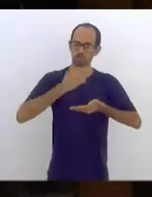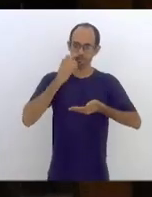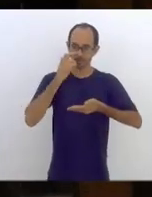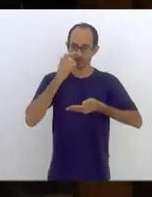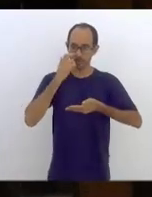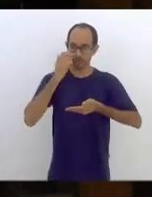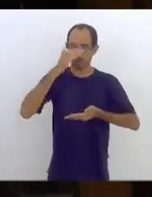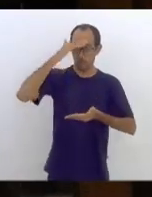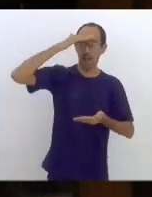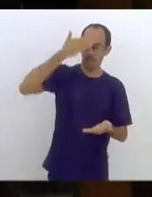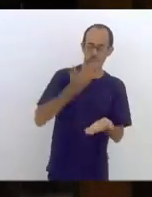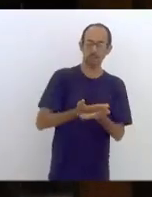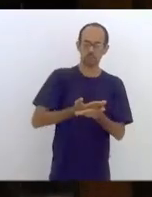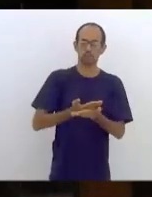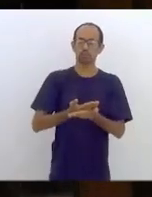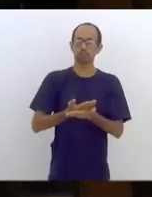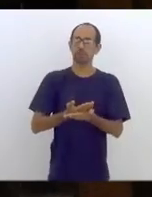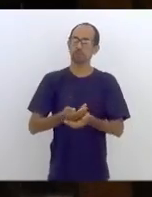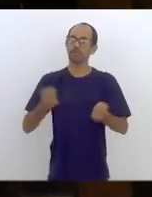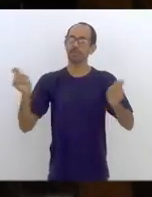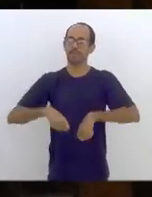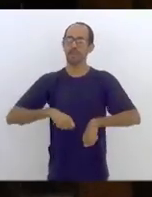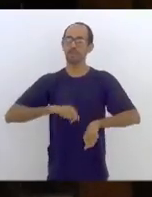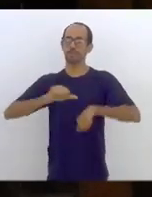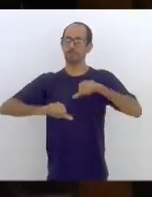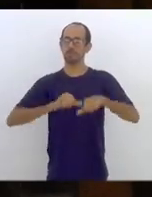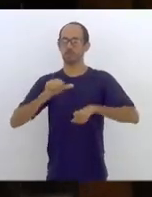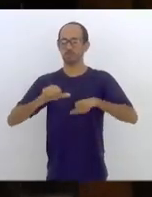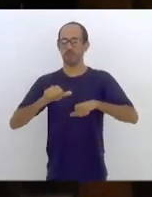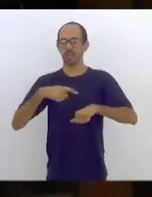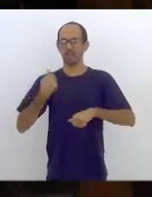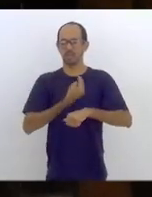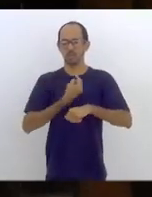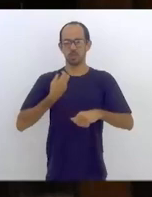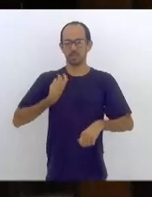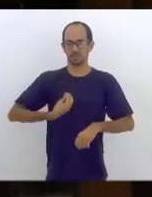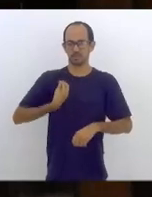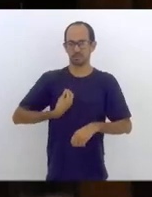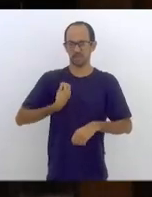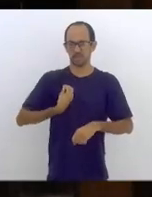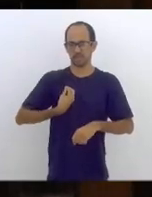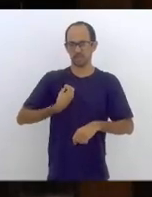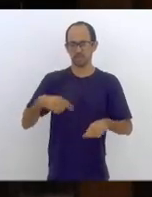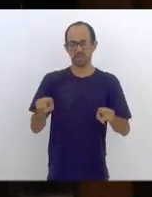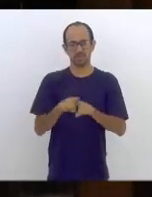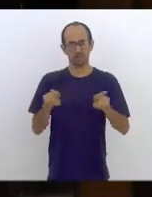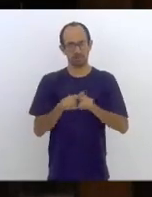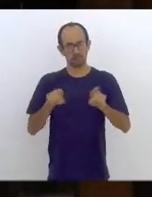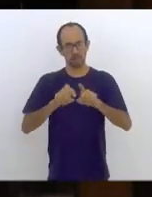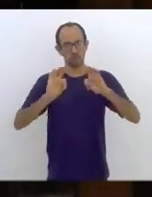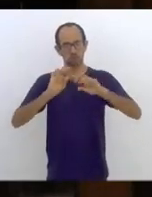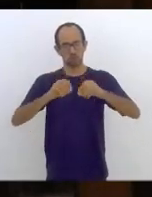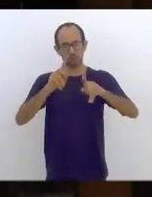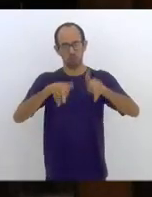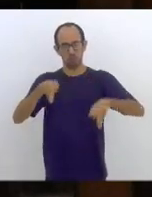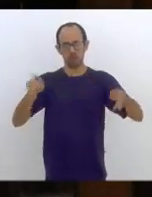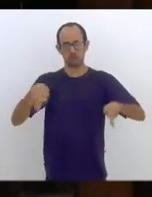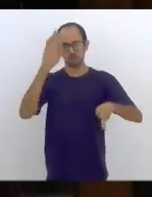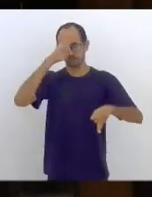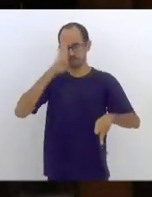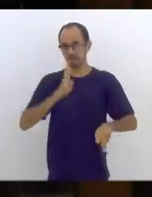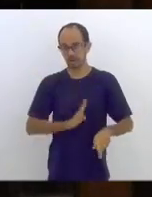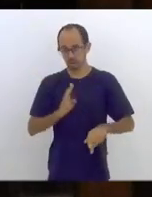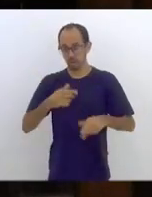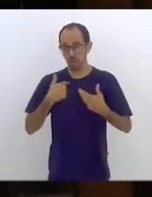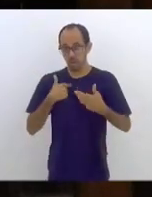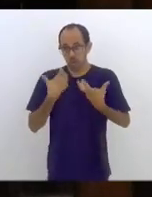eu acredito que a gente possa ter uma mudança nas nossas vidas e na vida dos brasileiros, que é isso que eu quero.